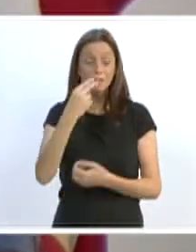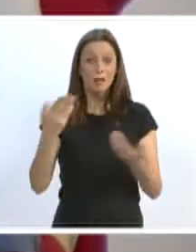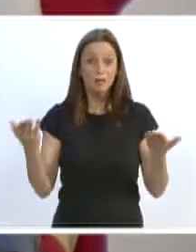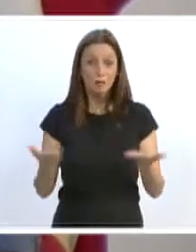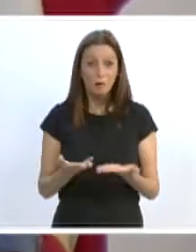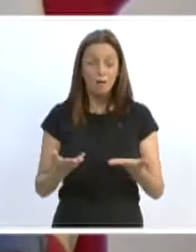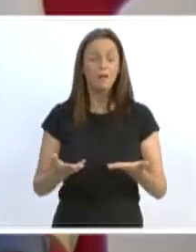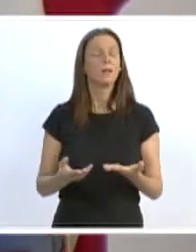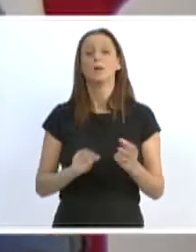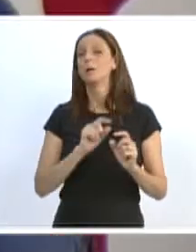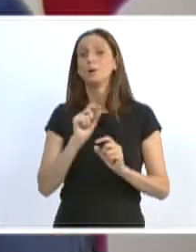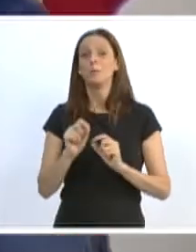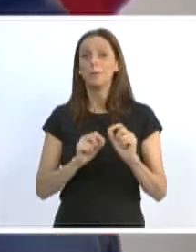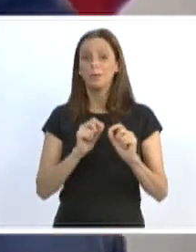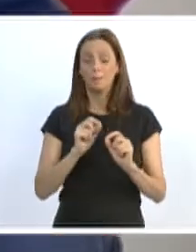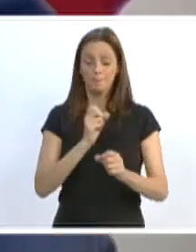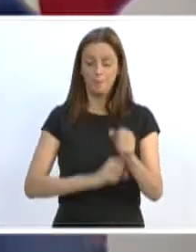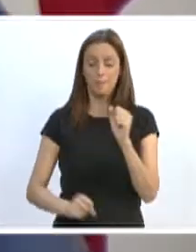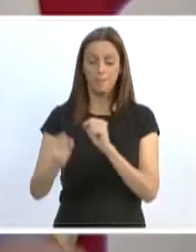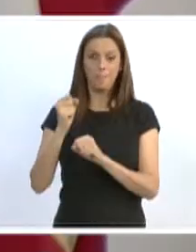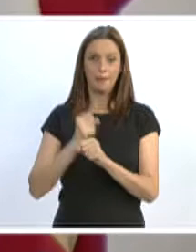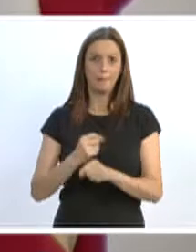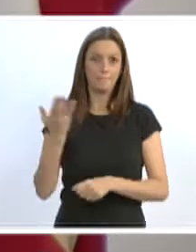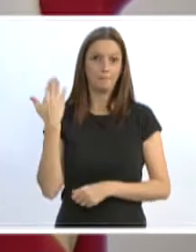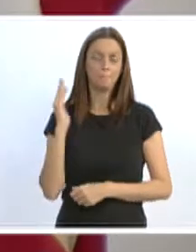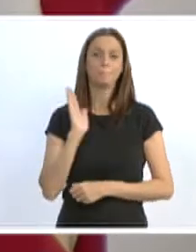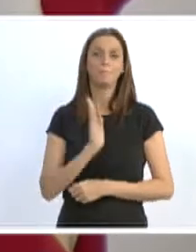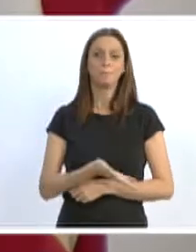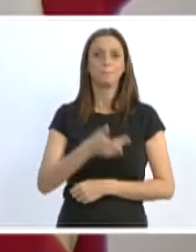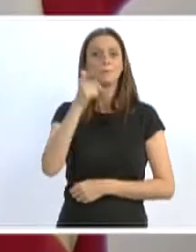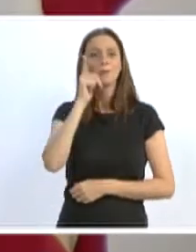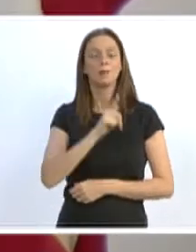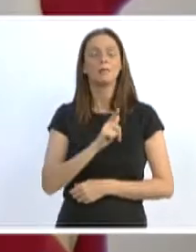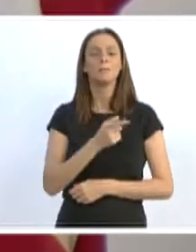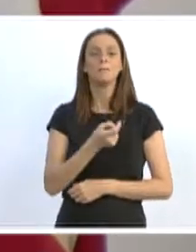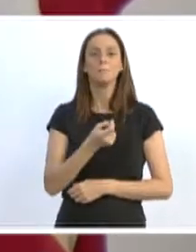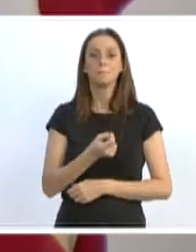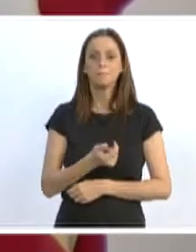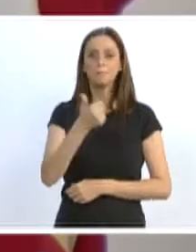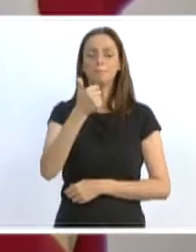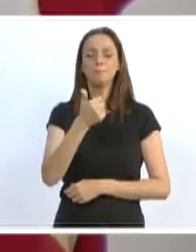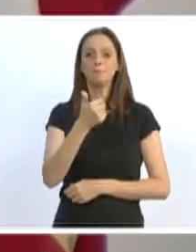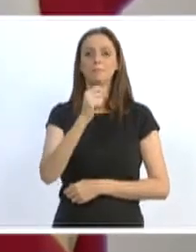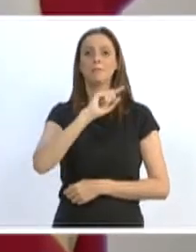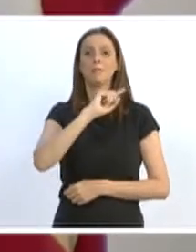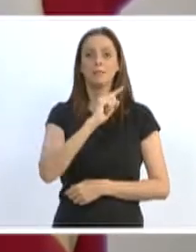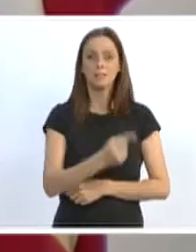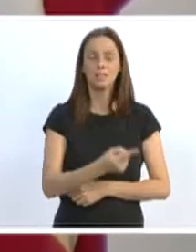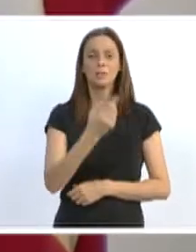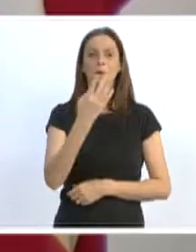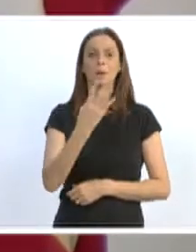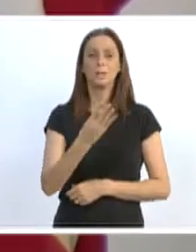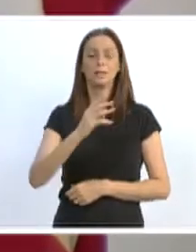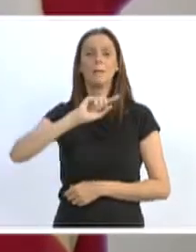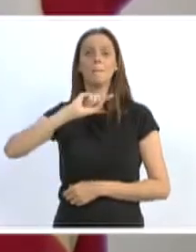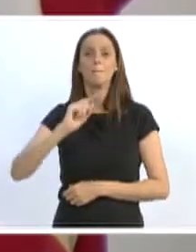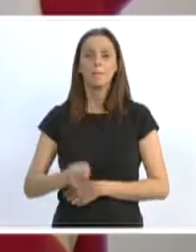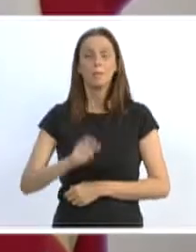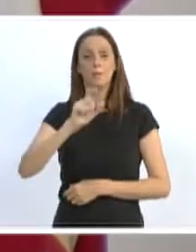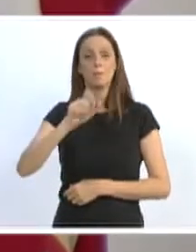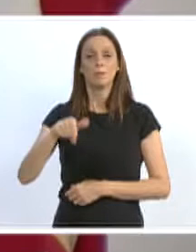nós só no ano passado tivemos quase 140 mil pessoas